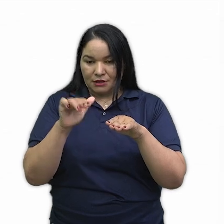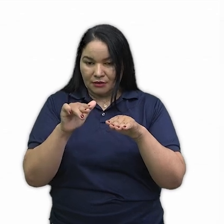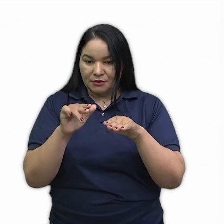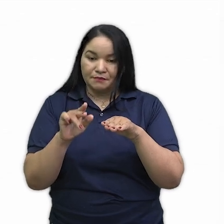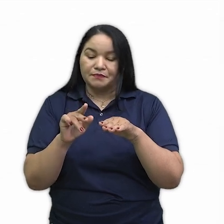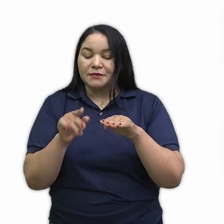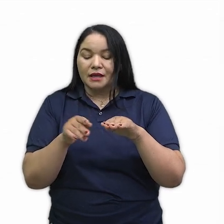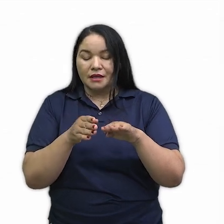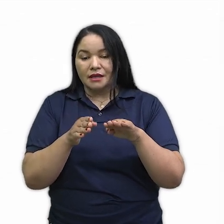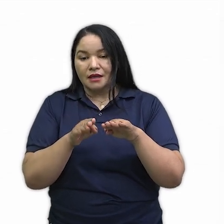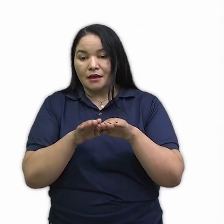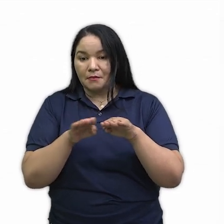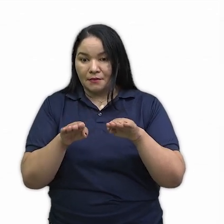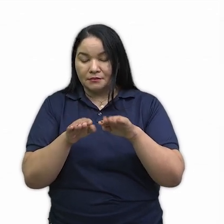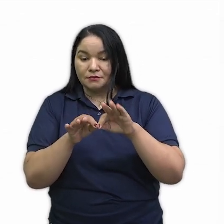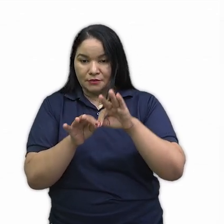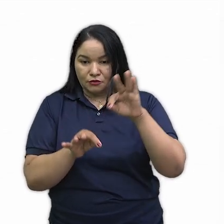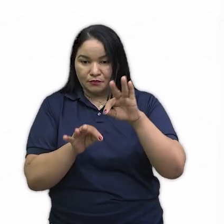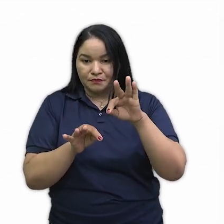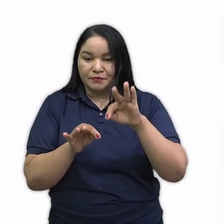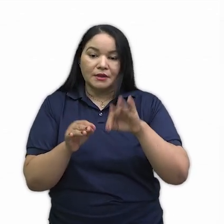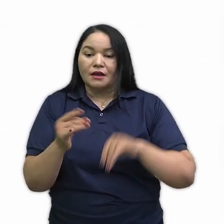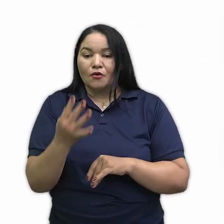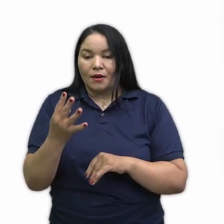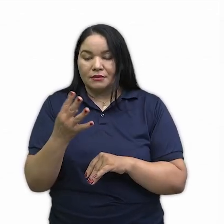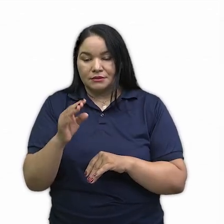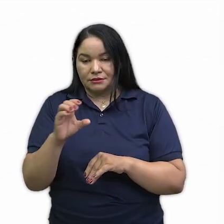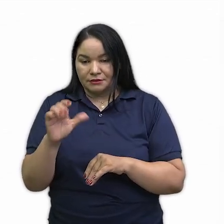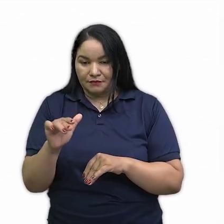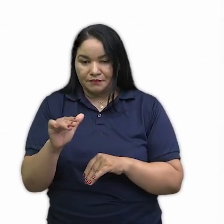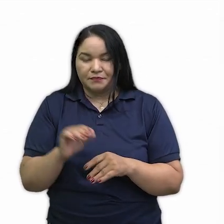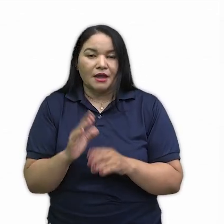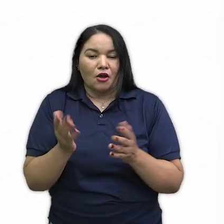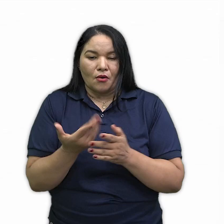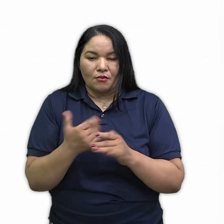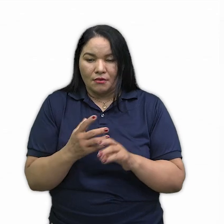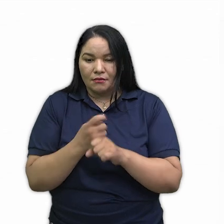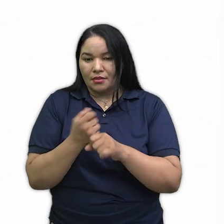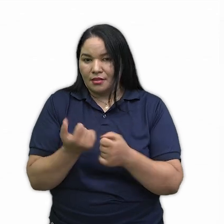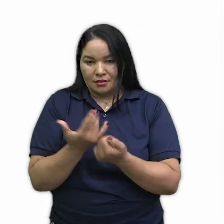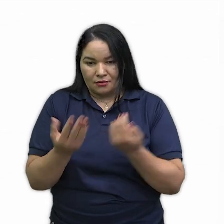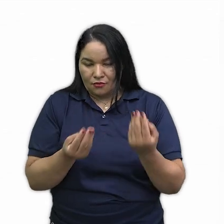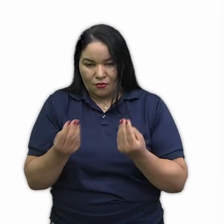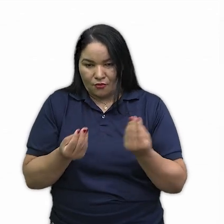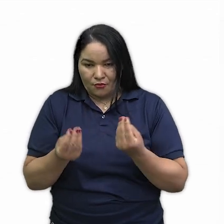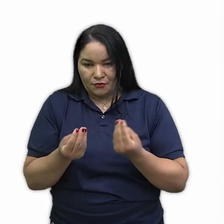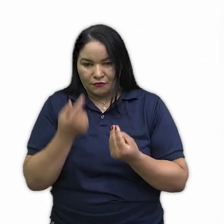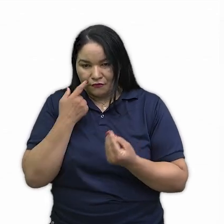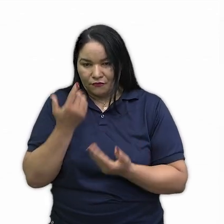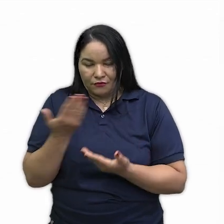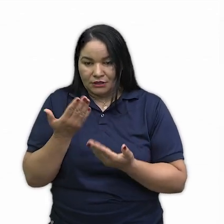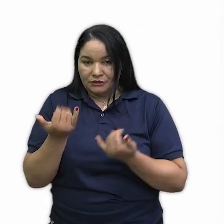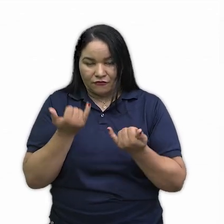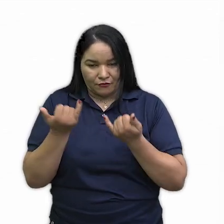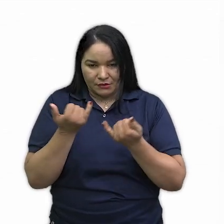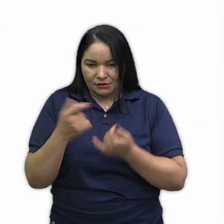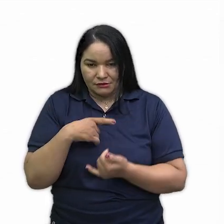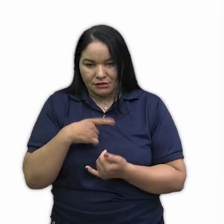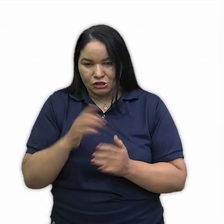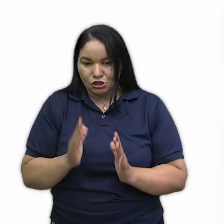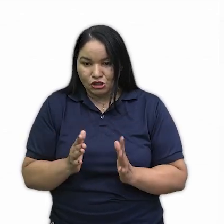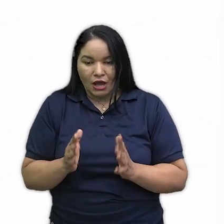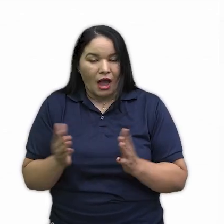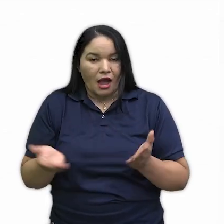centímetros. Como que eu vou calcular? Primeiro, vou calcular a área da base. Eu tenho todas as